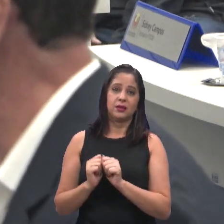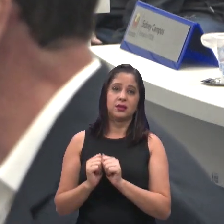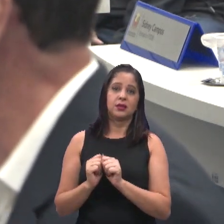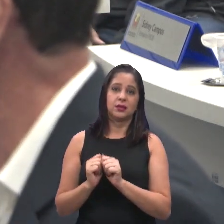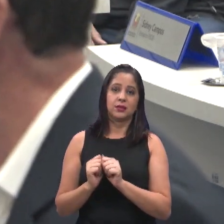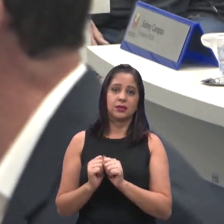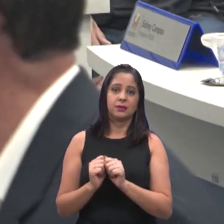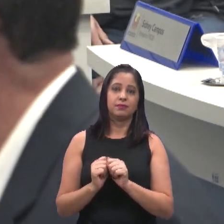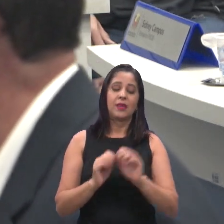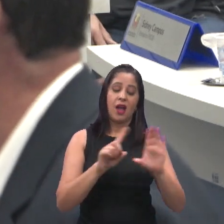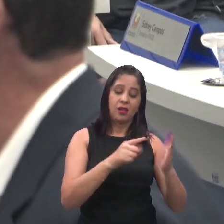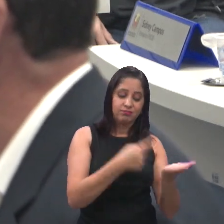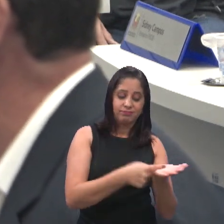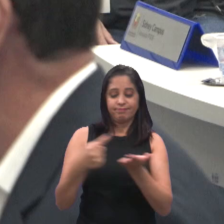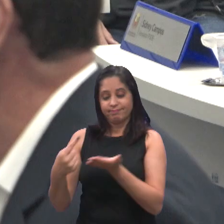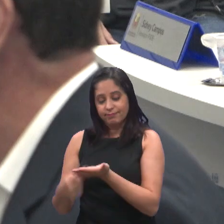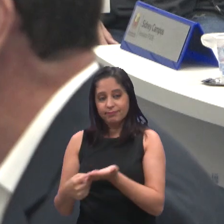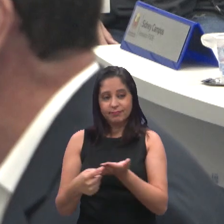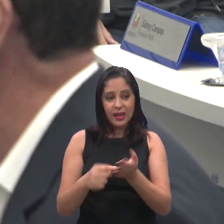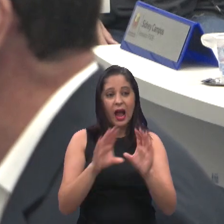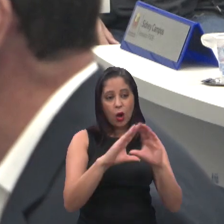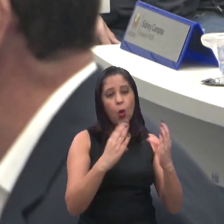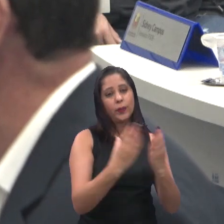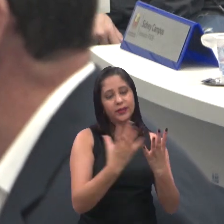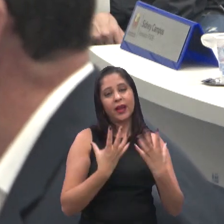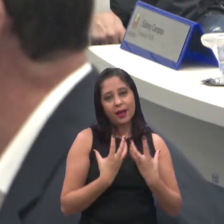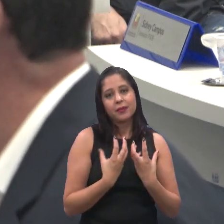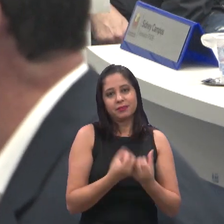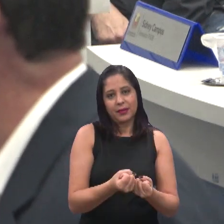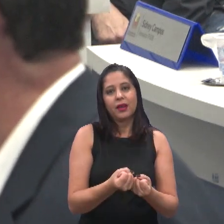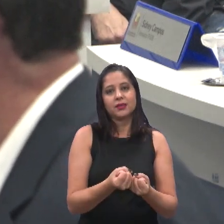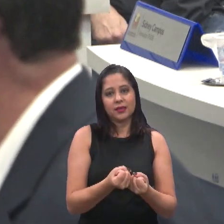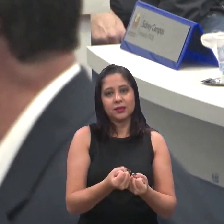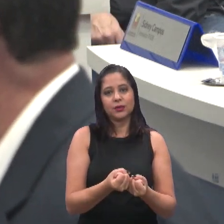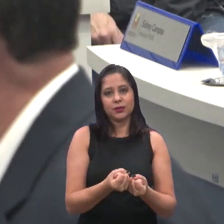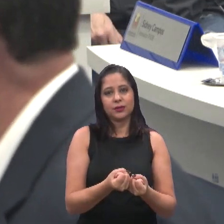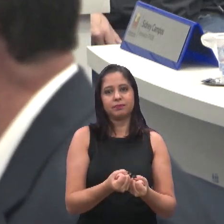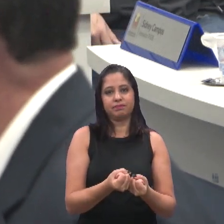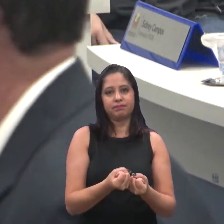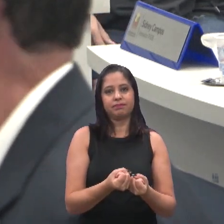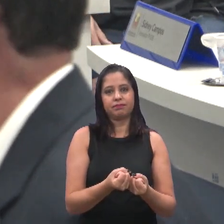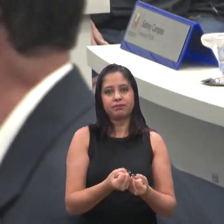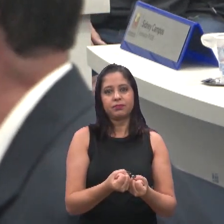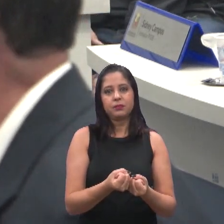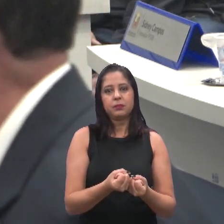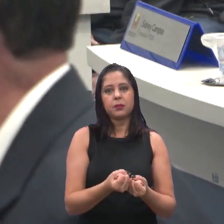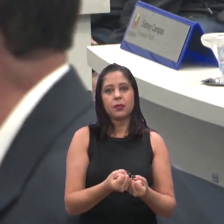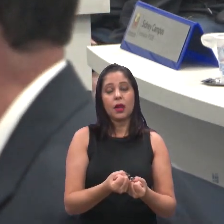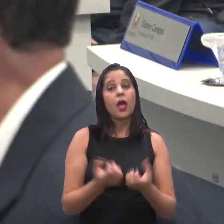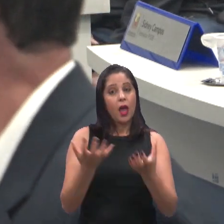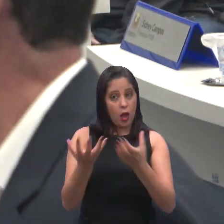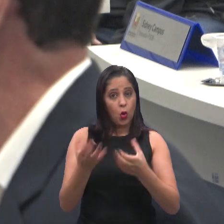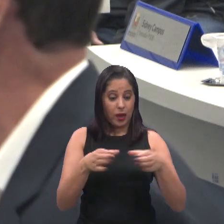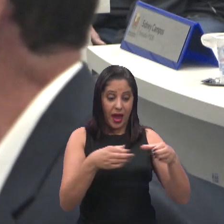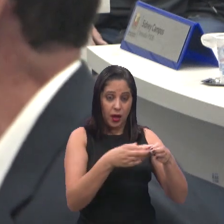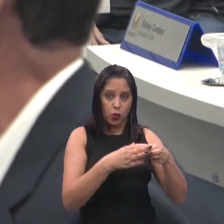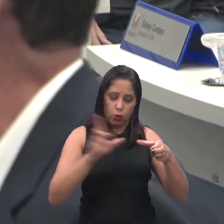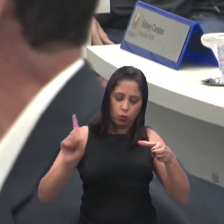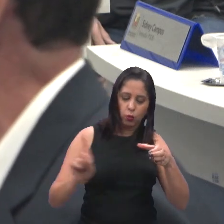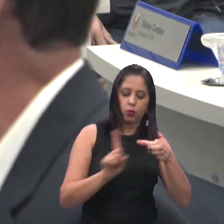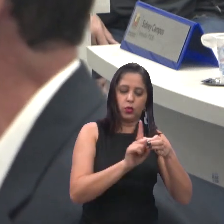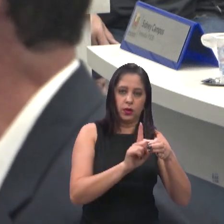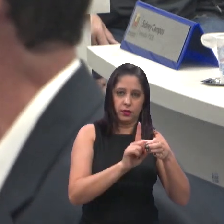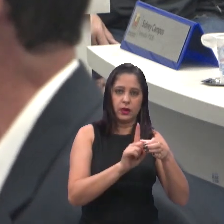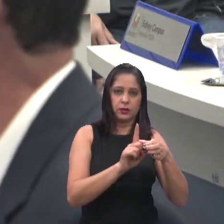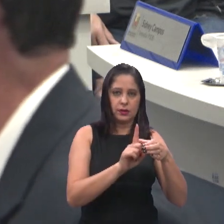que estava lá, acabou aceitando. Então, reiterar aqui que gostaria bastante de fazer parte dessa comissão